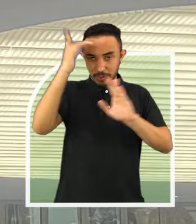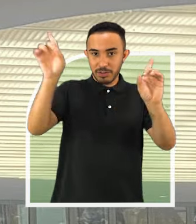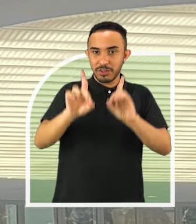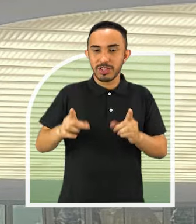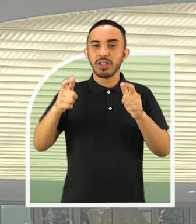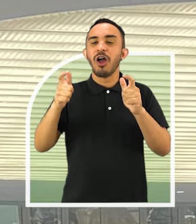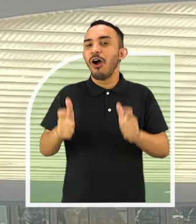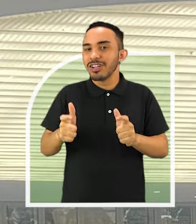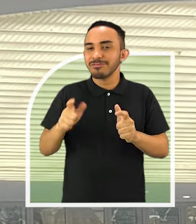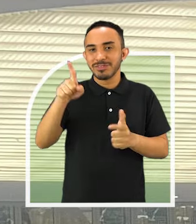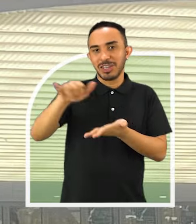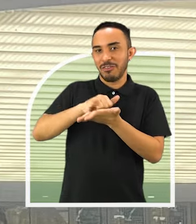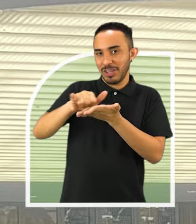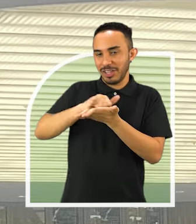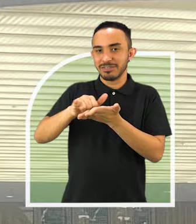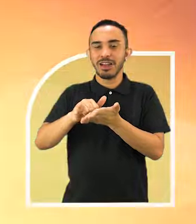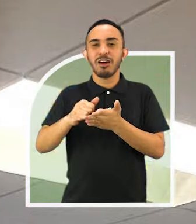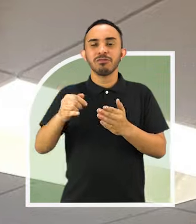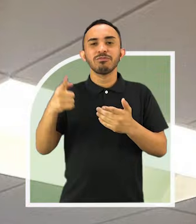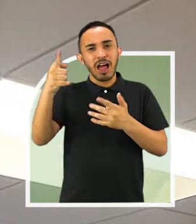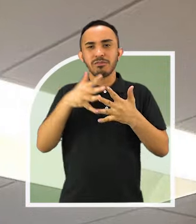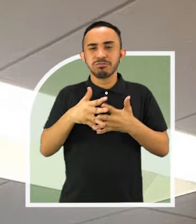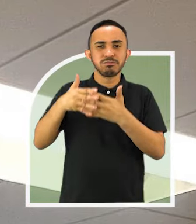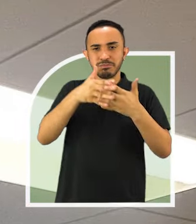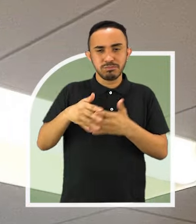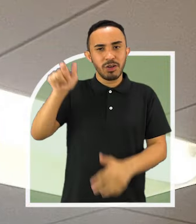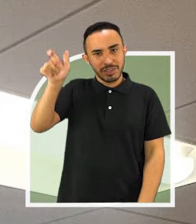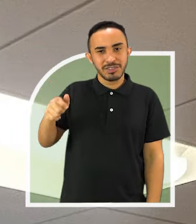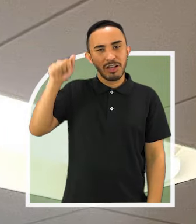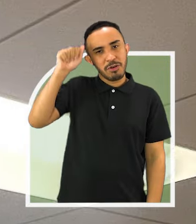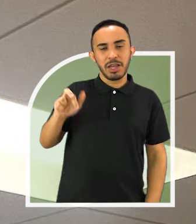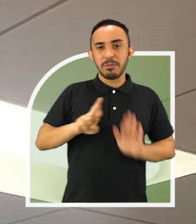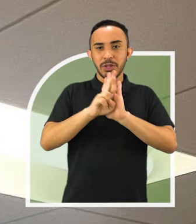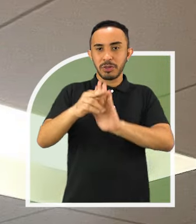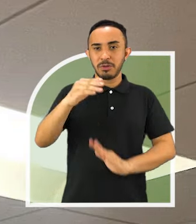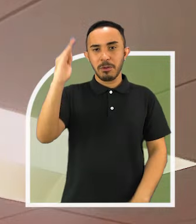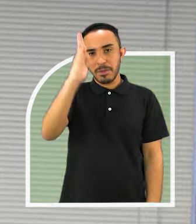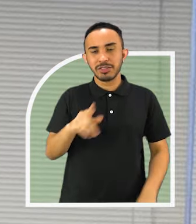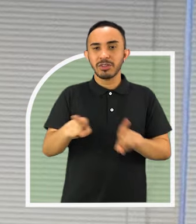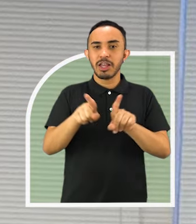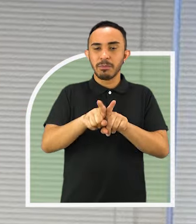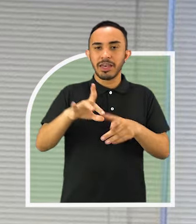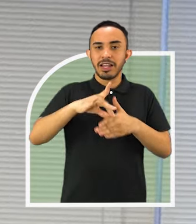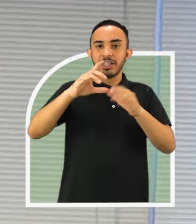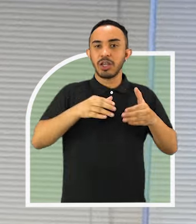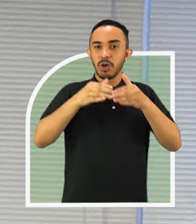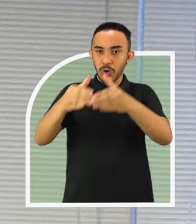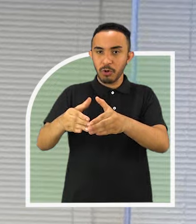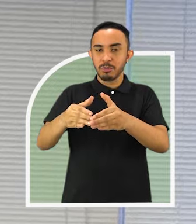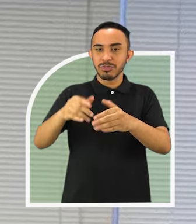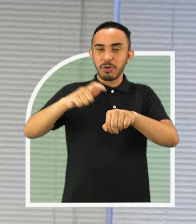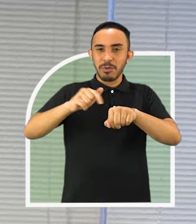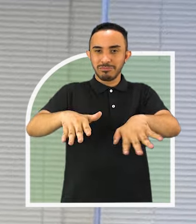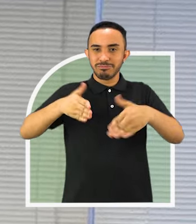Deficiência, COSP-17, em Nova York. Nos Estados Unidos, Feminella representou o governo brasileiro e liderou a delegação nacional em sessão que elegeu novos peritos